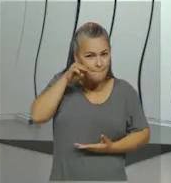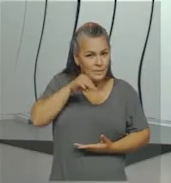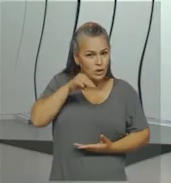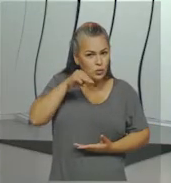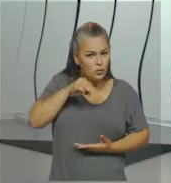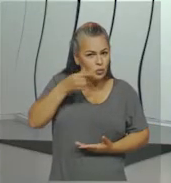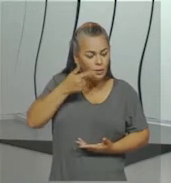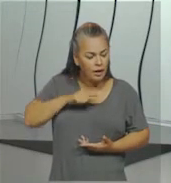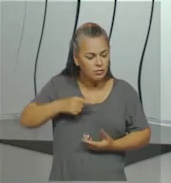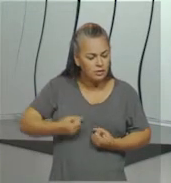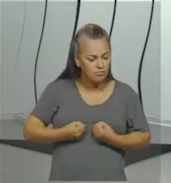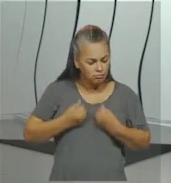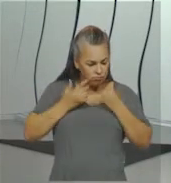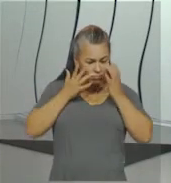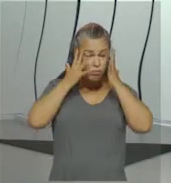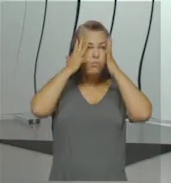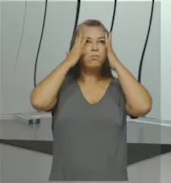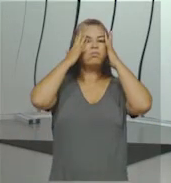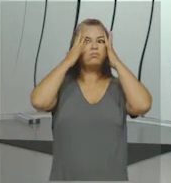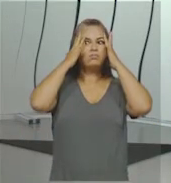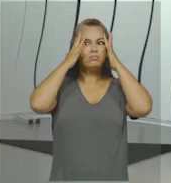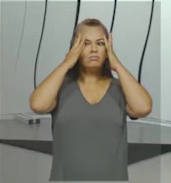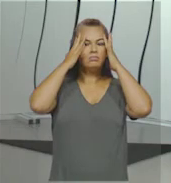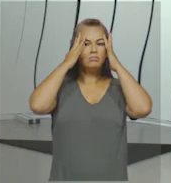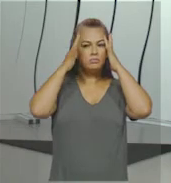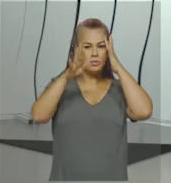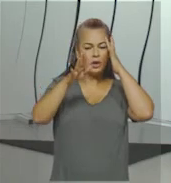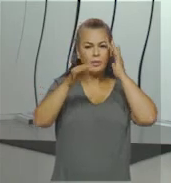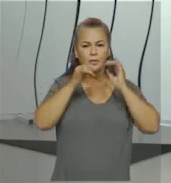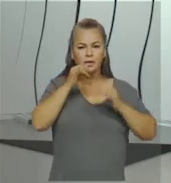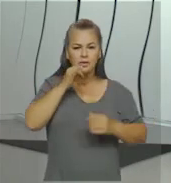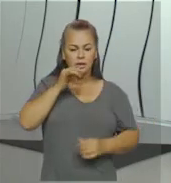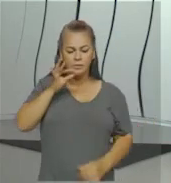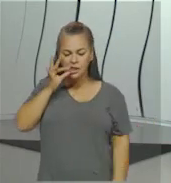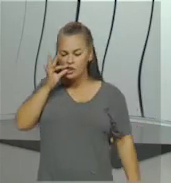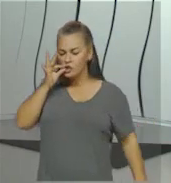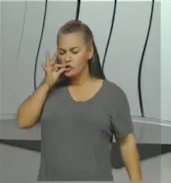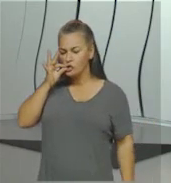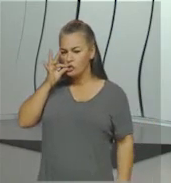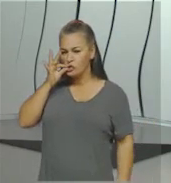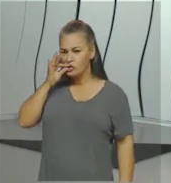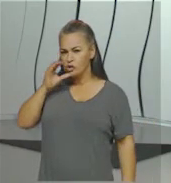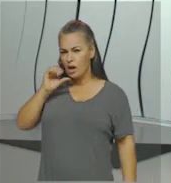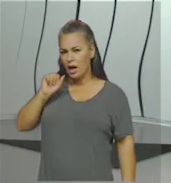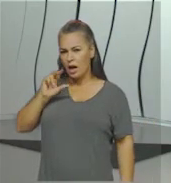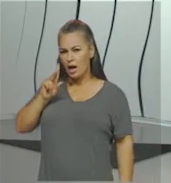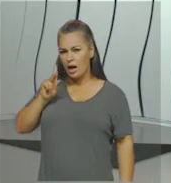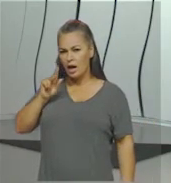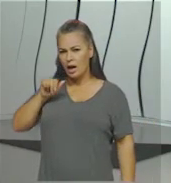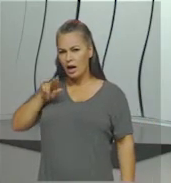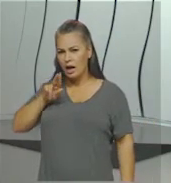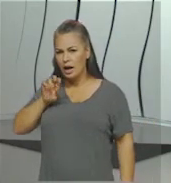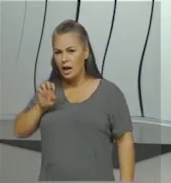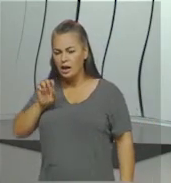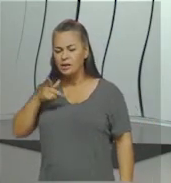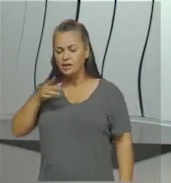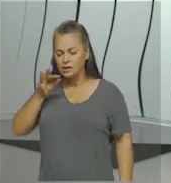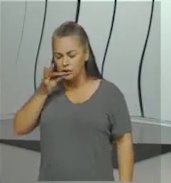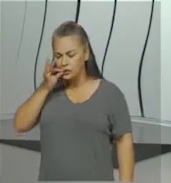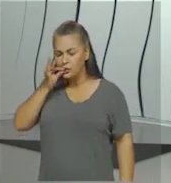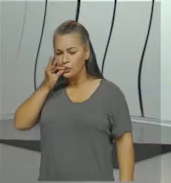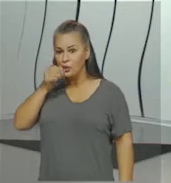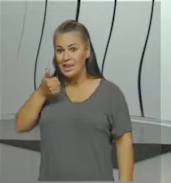seu cérebro. O crack, segundos, tá? Em 10 a 15 segundos ele chega ao